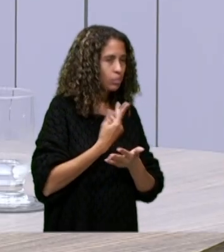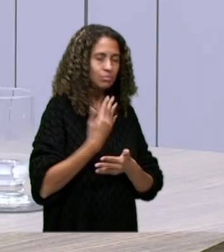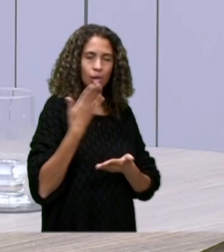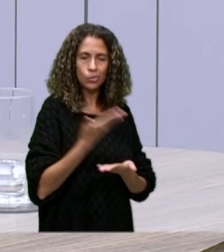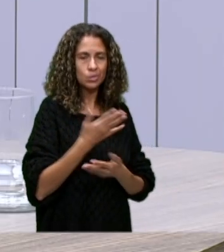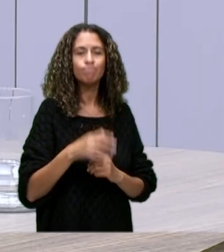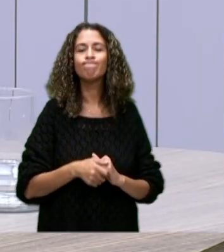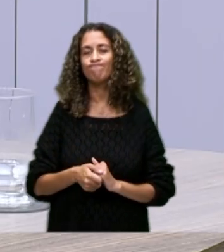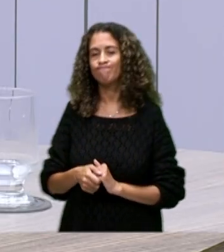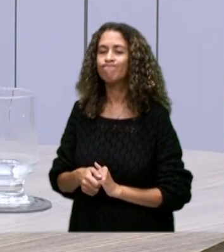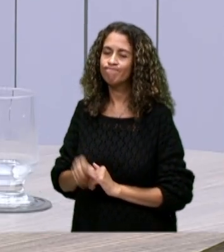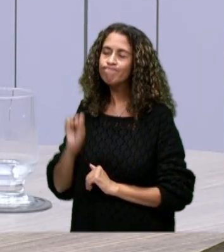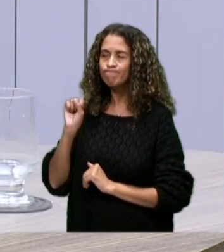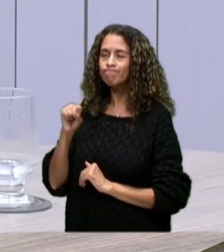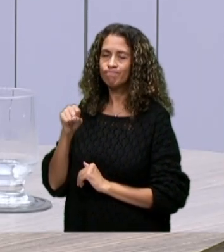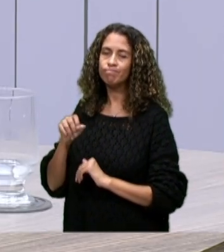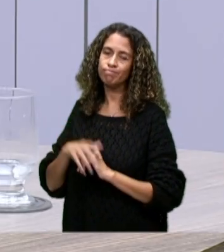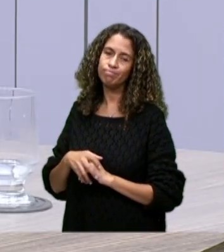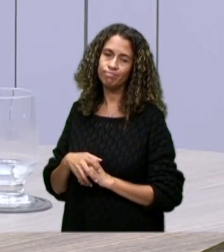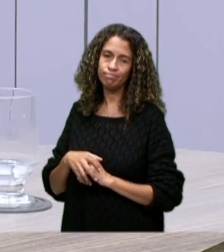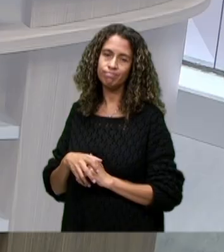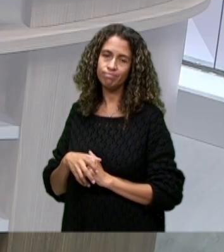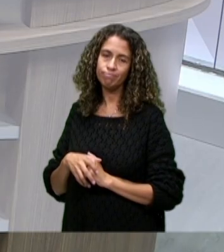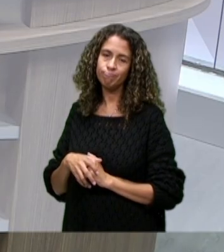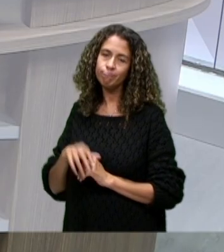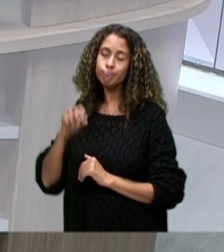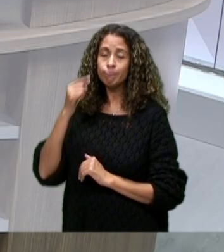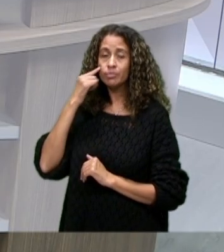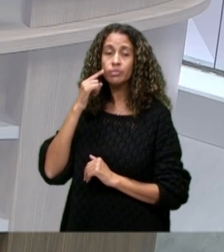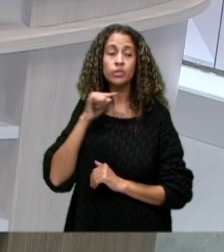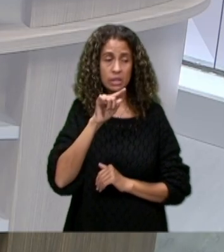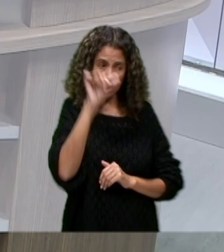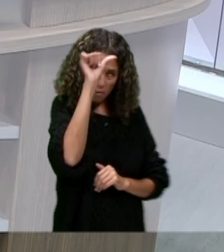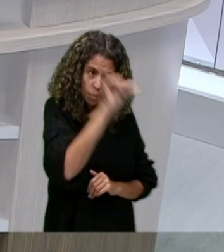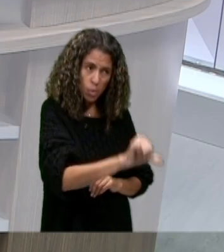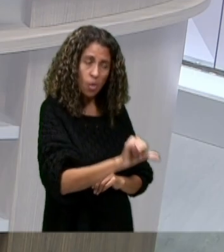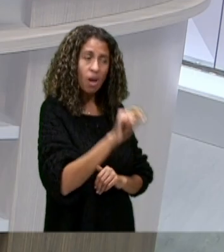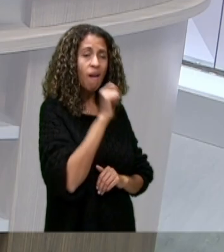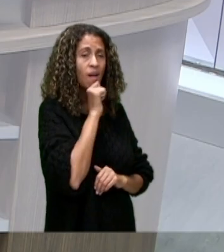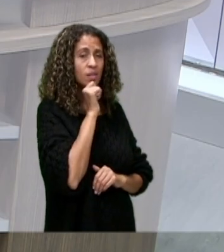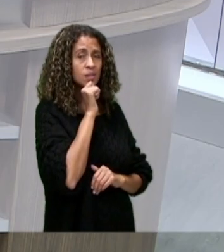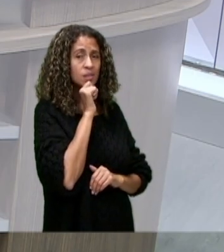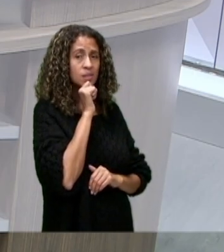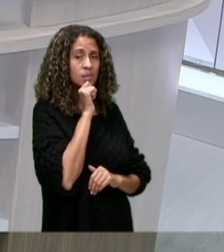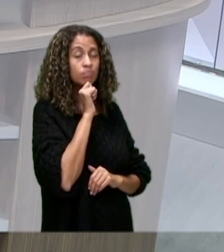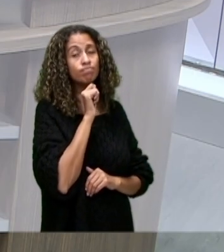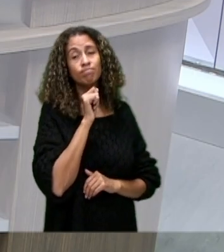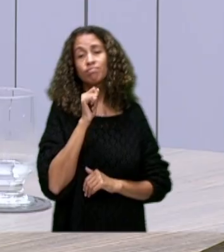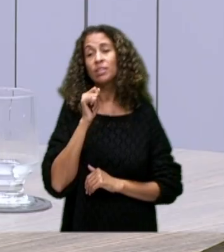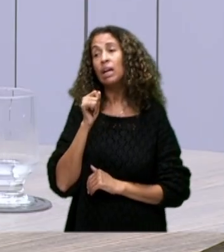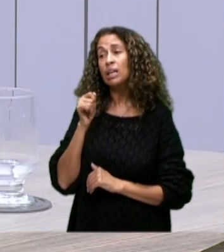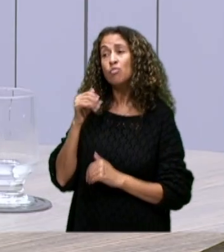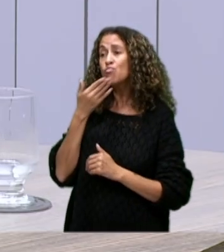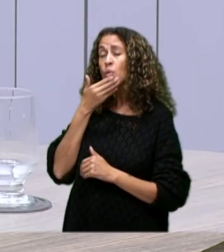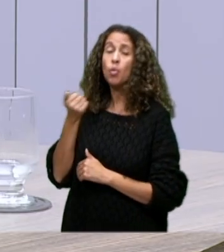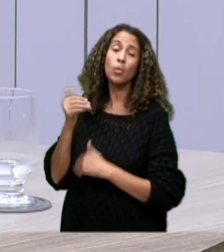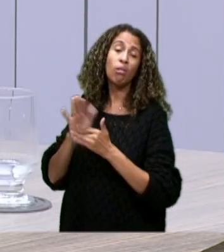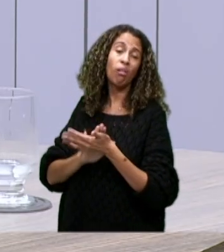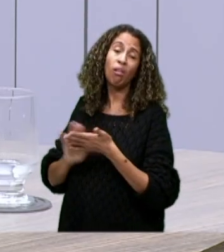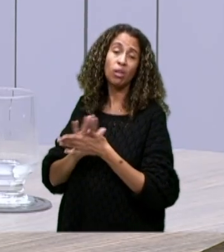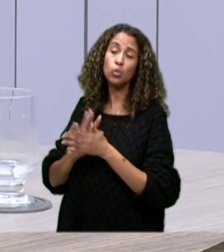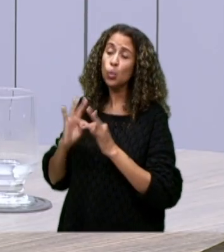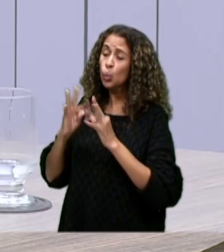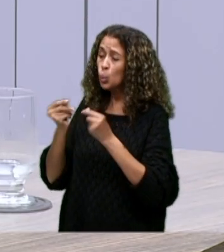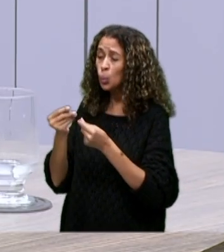Já está, Sim. Tu acha que vai acelerar mais ainda essa mudança? Só vai piorar, porque a gente não está melhorando nada. Tudo que a